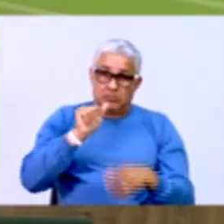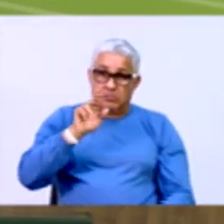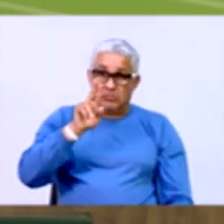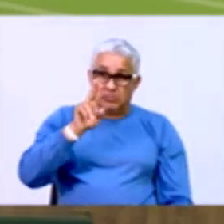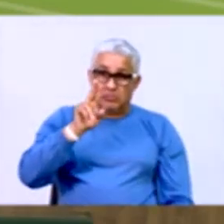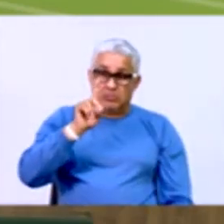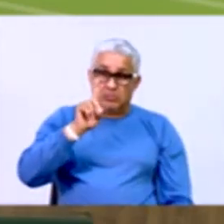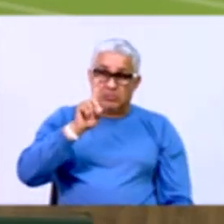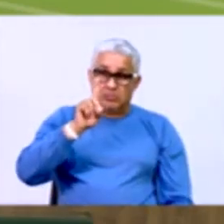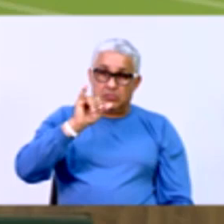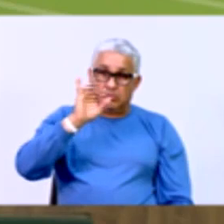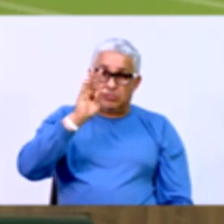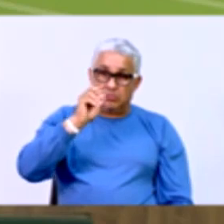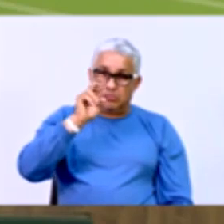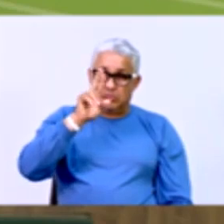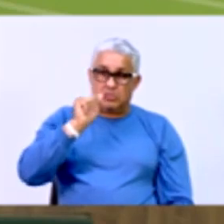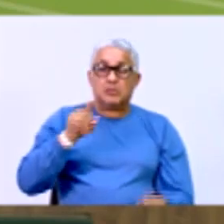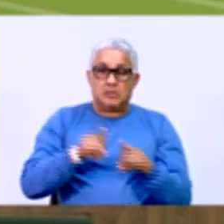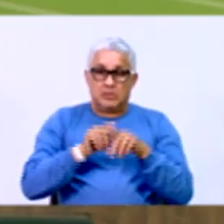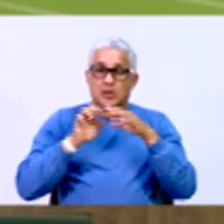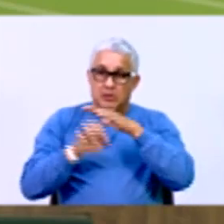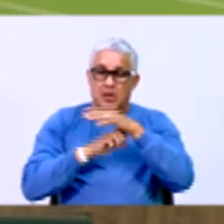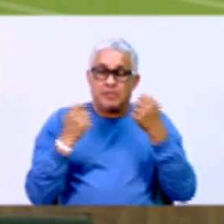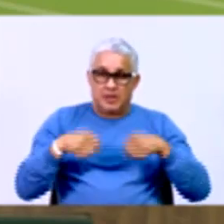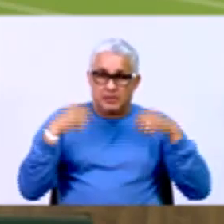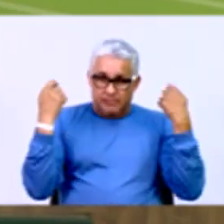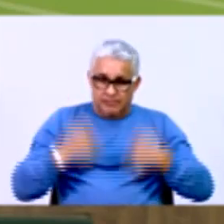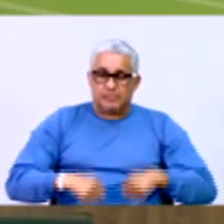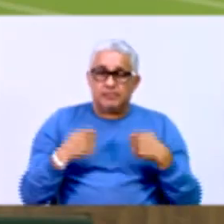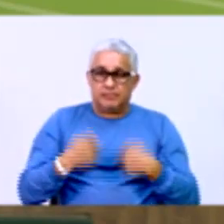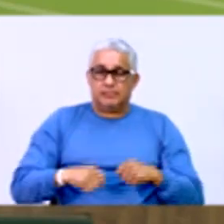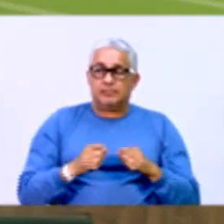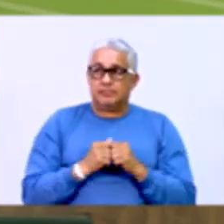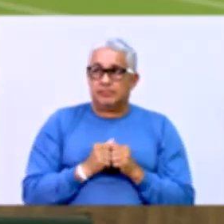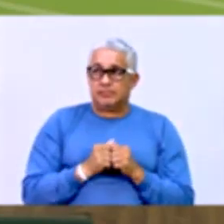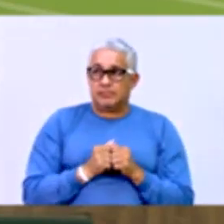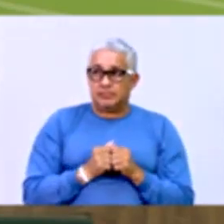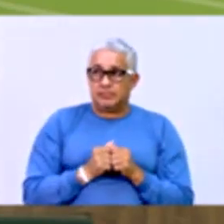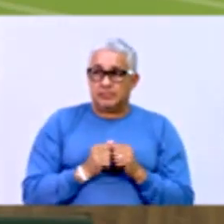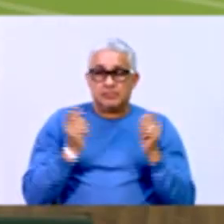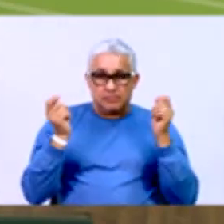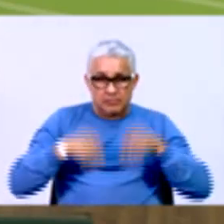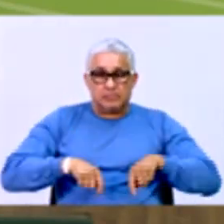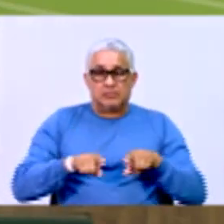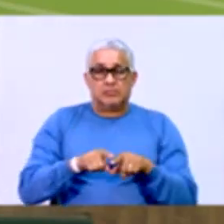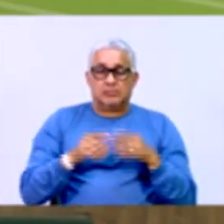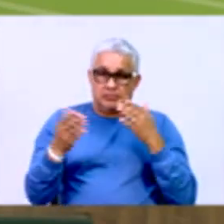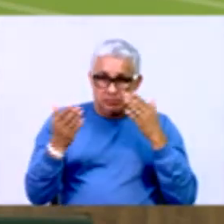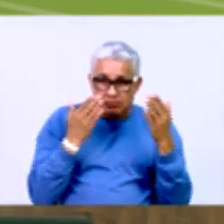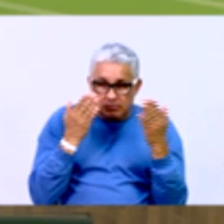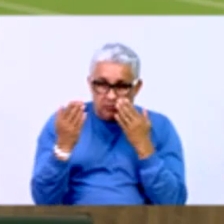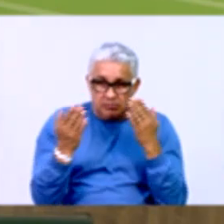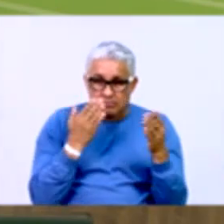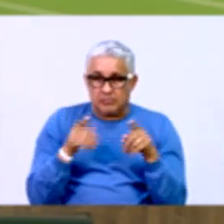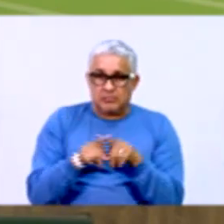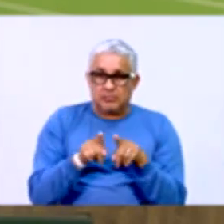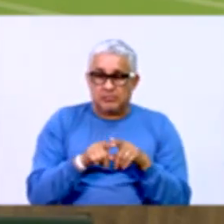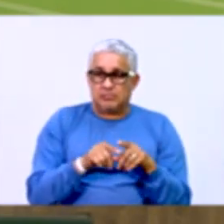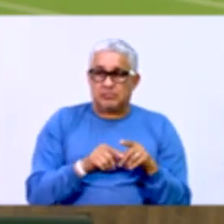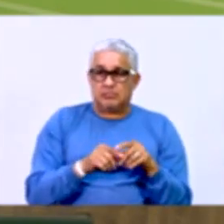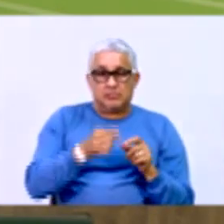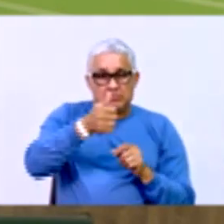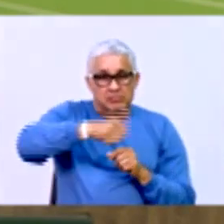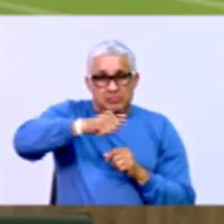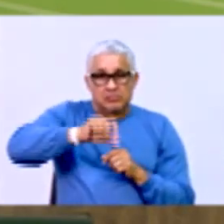a questão é que a empresa deve ser capaz, a organização deve ser capaz de analisar, né, e verificar o que